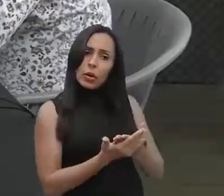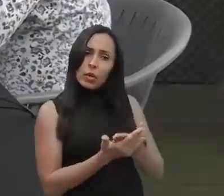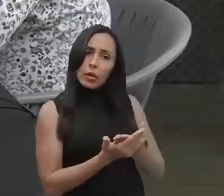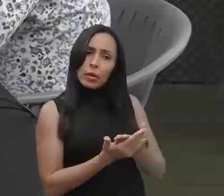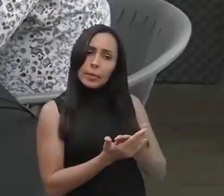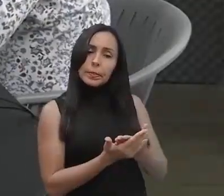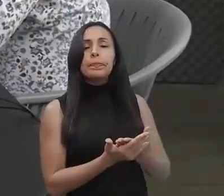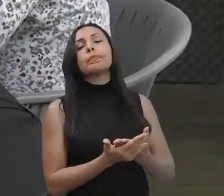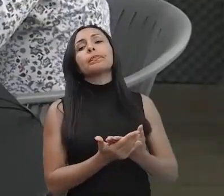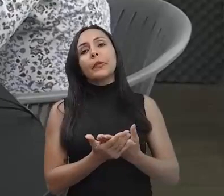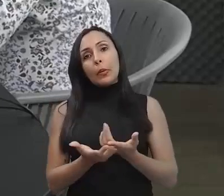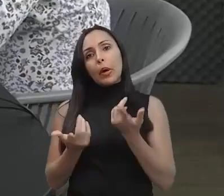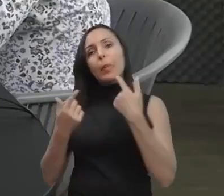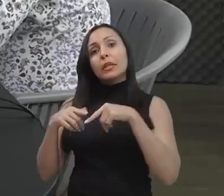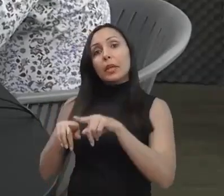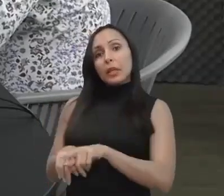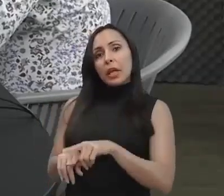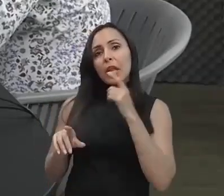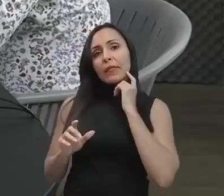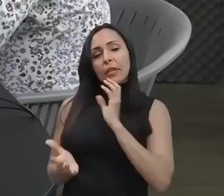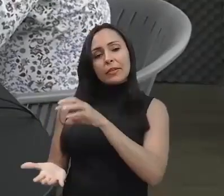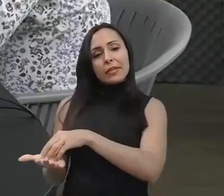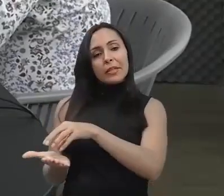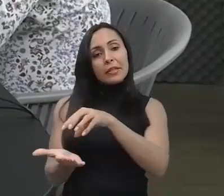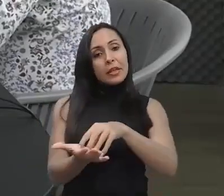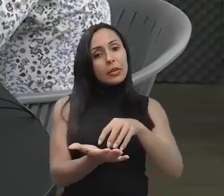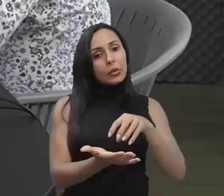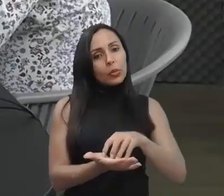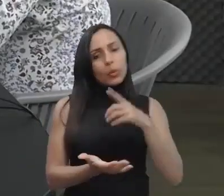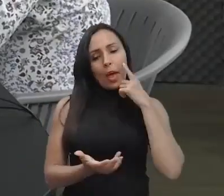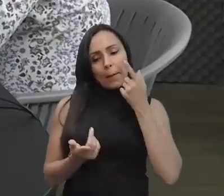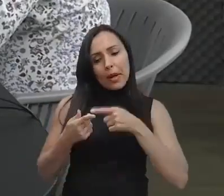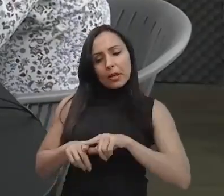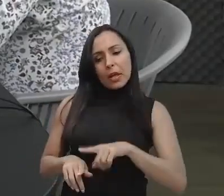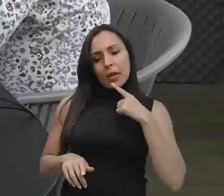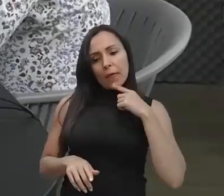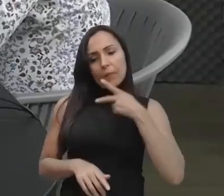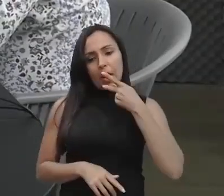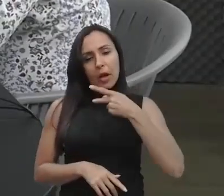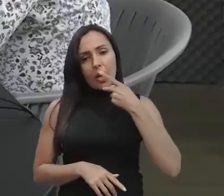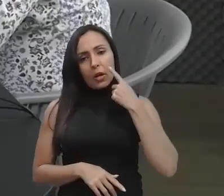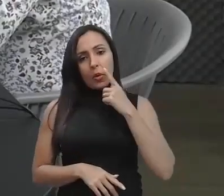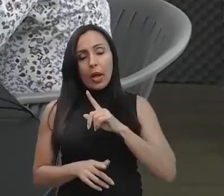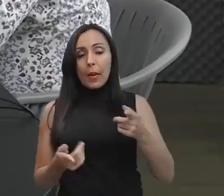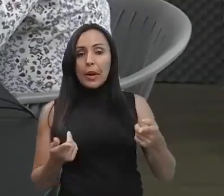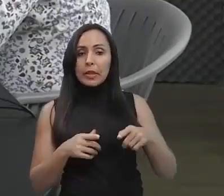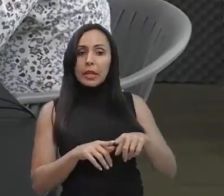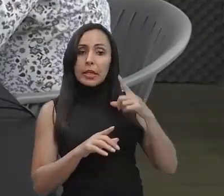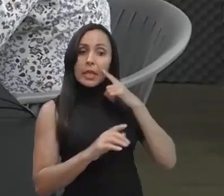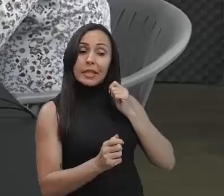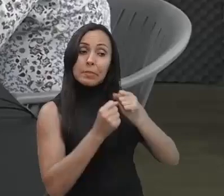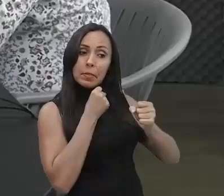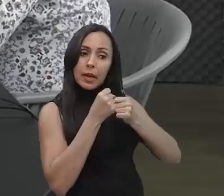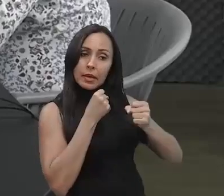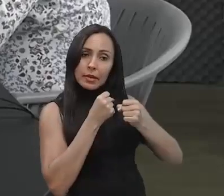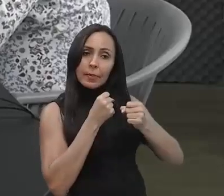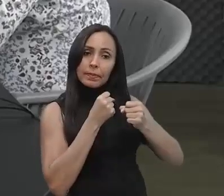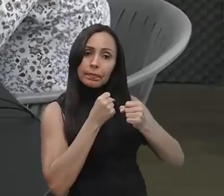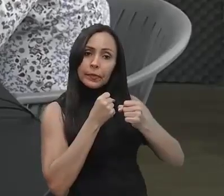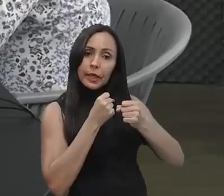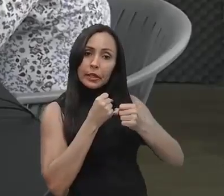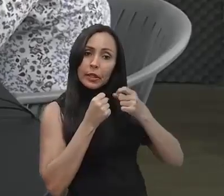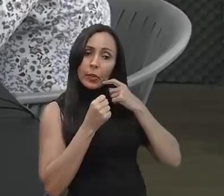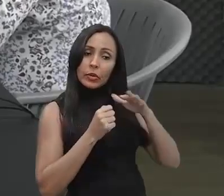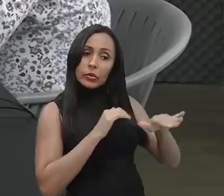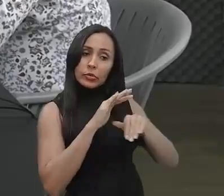parceria ela vem dos setores né a parceria que eu falo a gente é parceria de imprensa então a gente checa as informações juntos